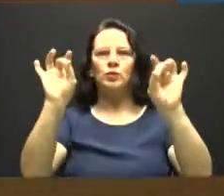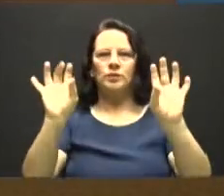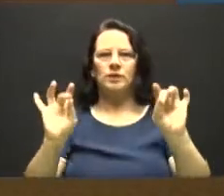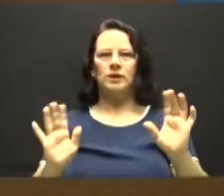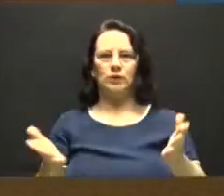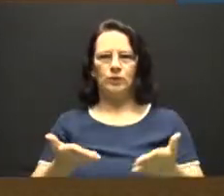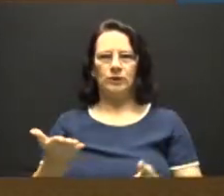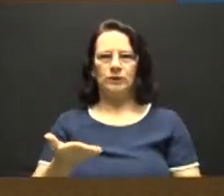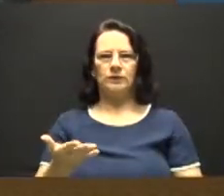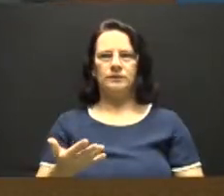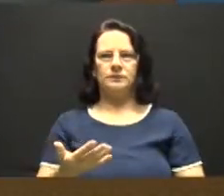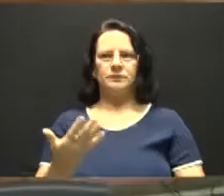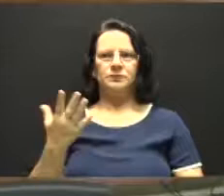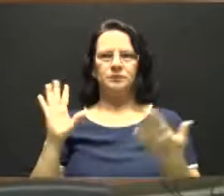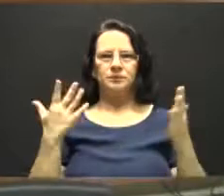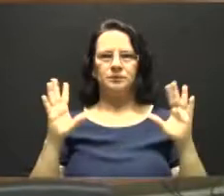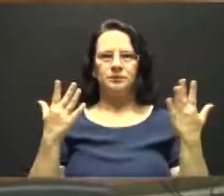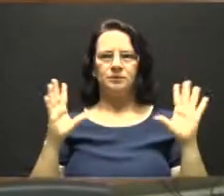solene